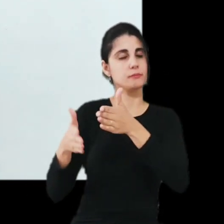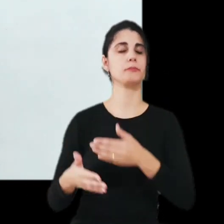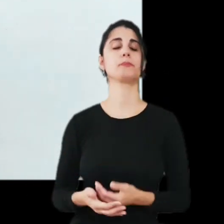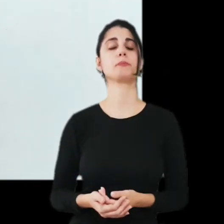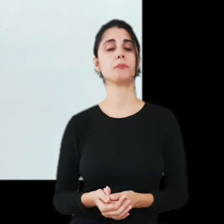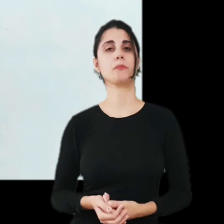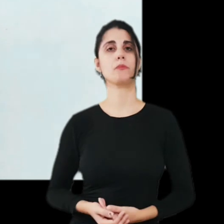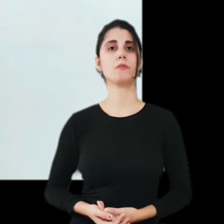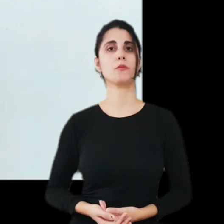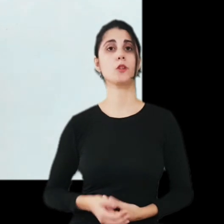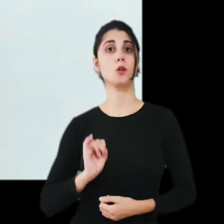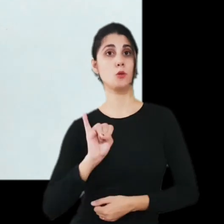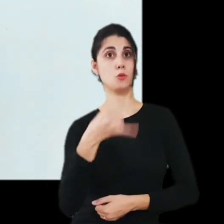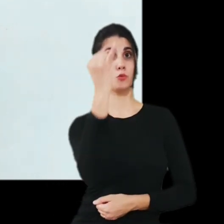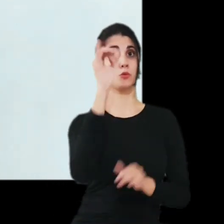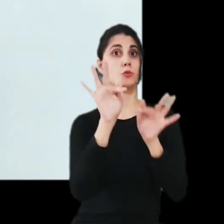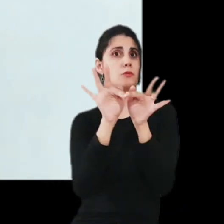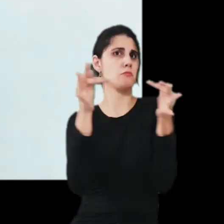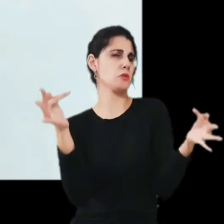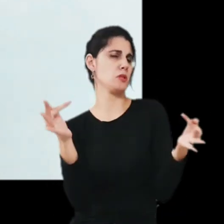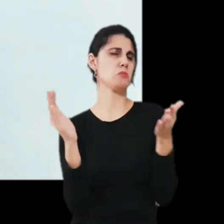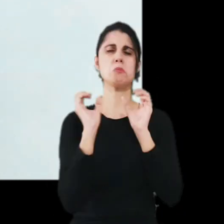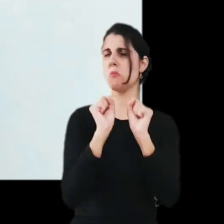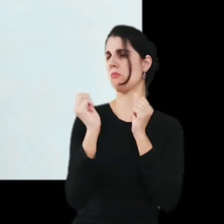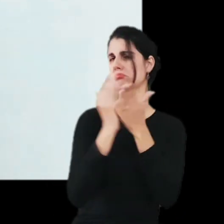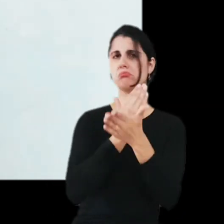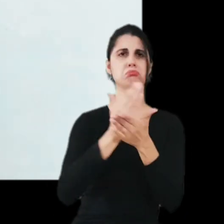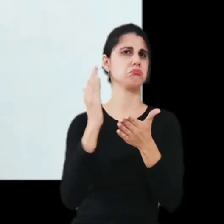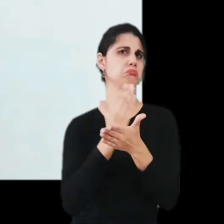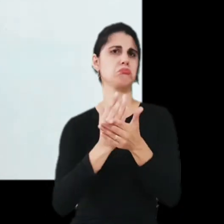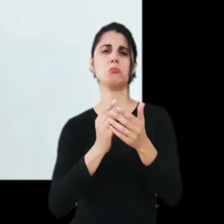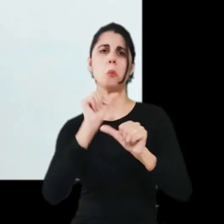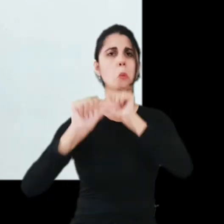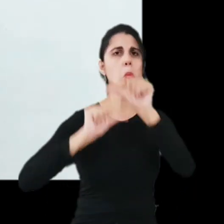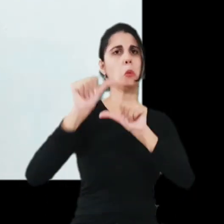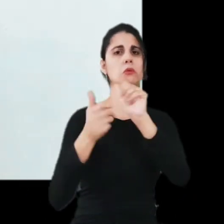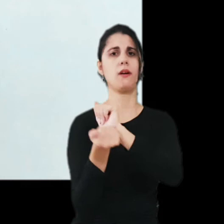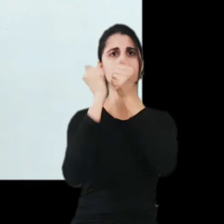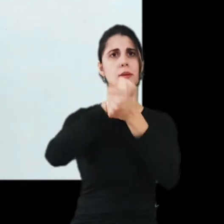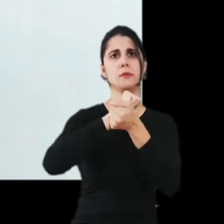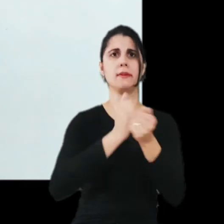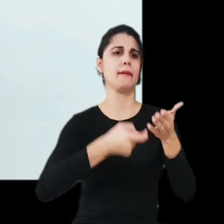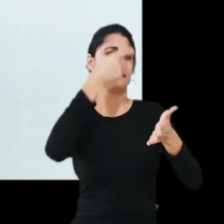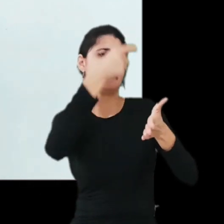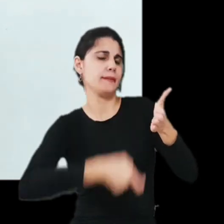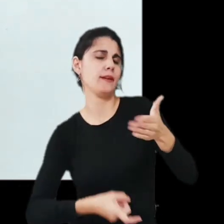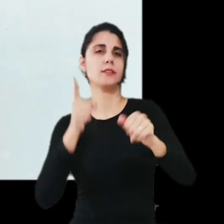Olha, no juro simples, tanto faz você transformar a taxa ou tempo. No juro composto, não.